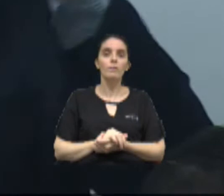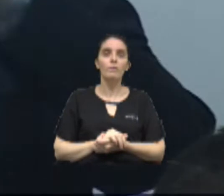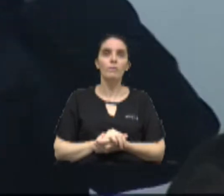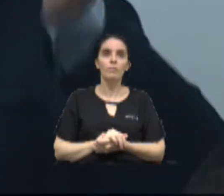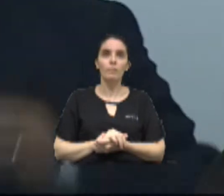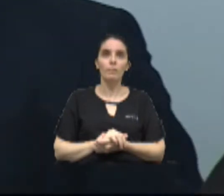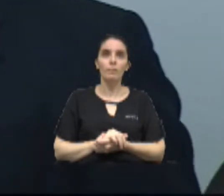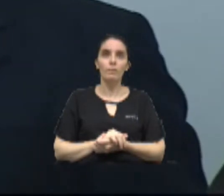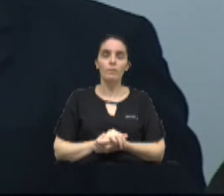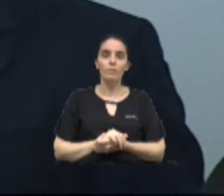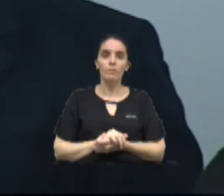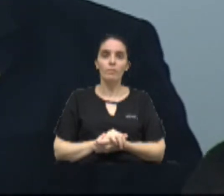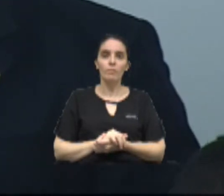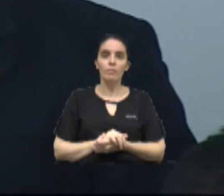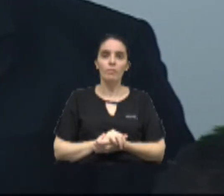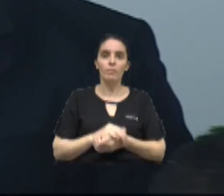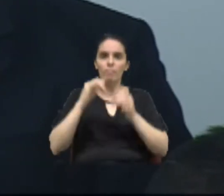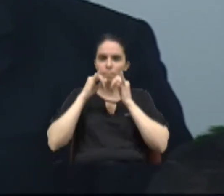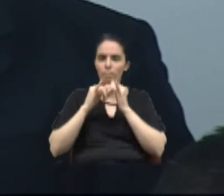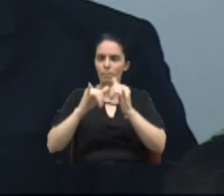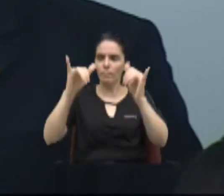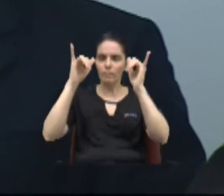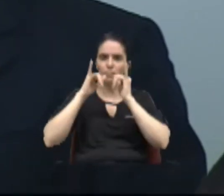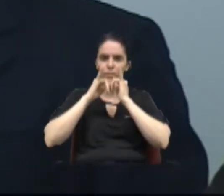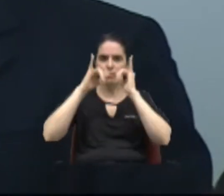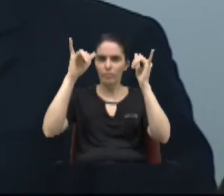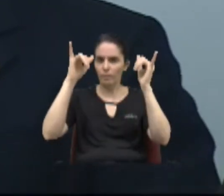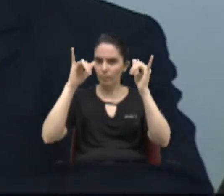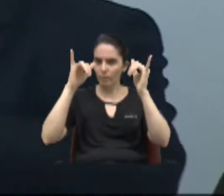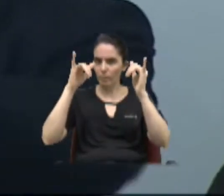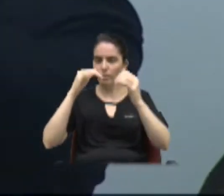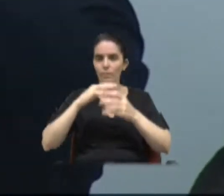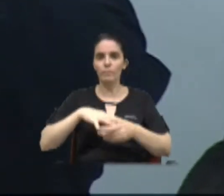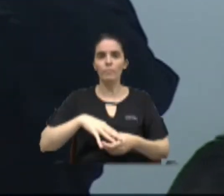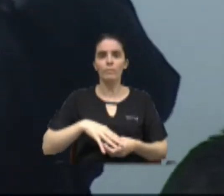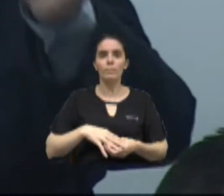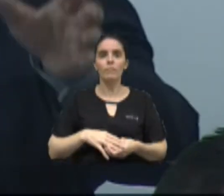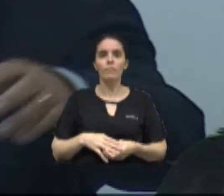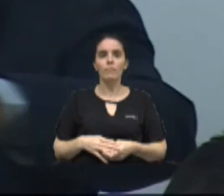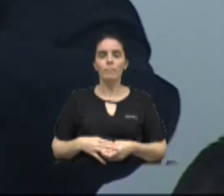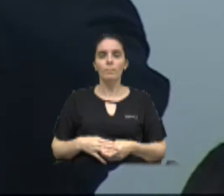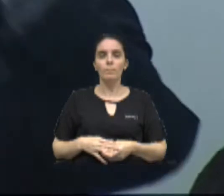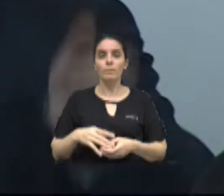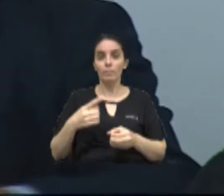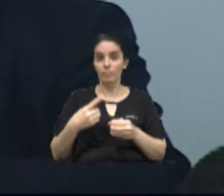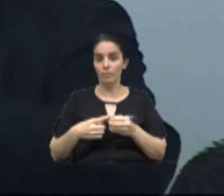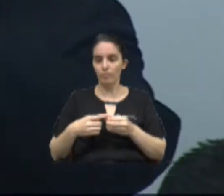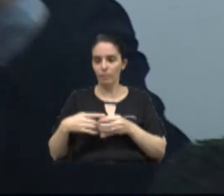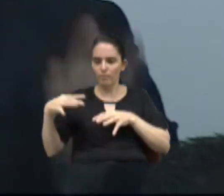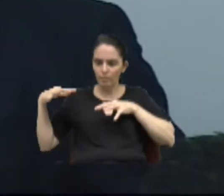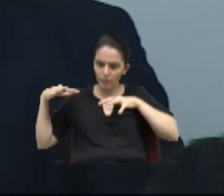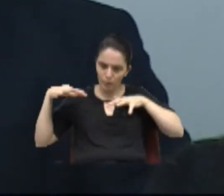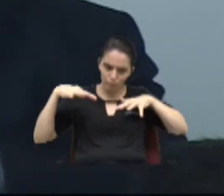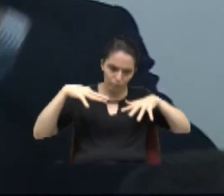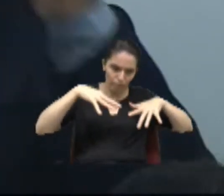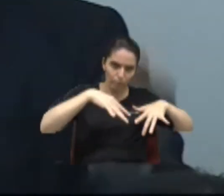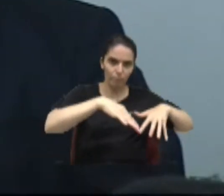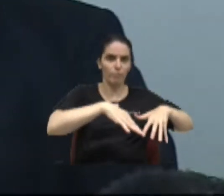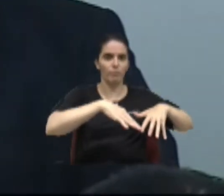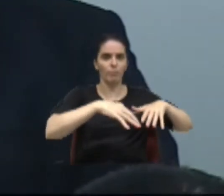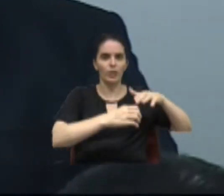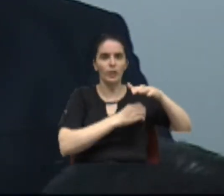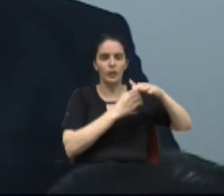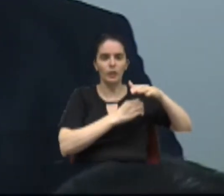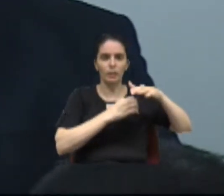a notícia correu pela cidade e eu, como todo mundo, a cidade esteve lá, a imprensa do Brasil inteiro,